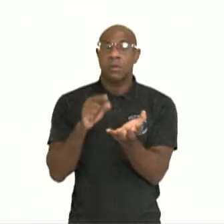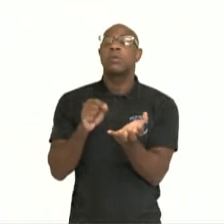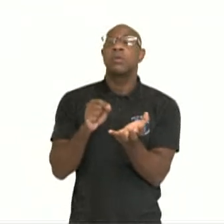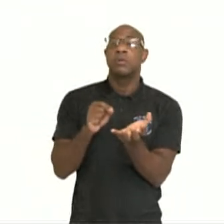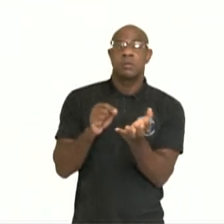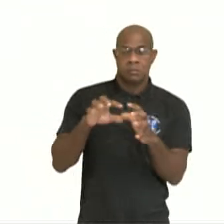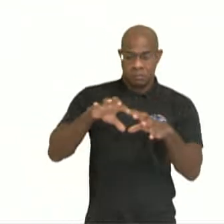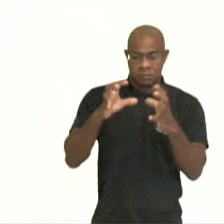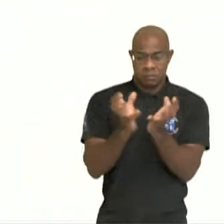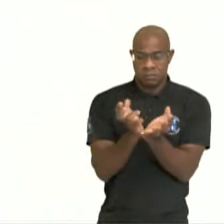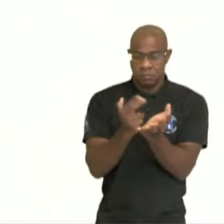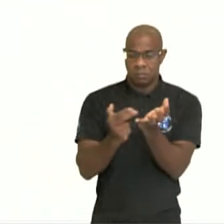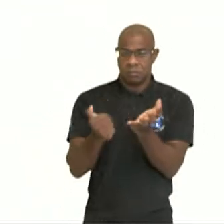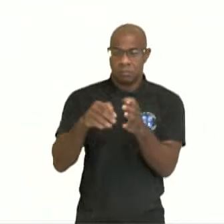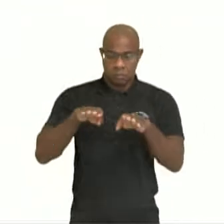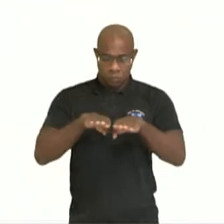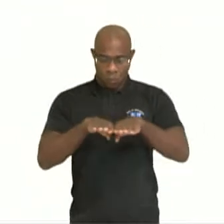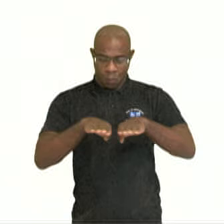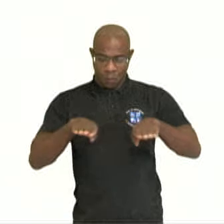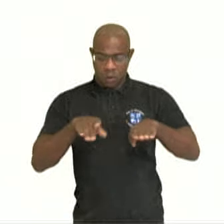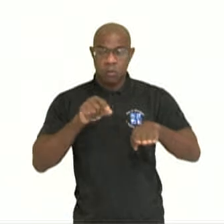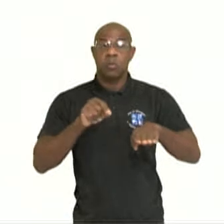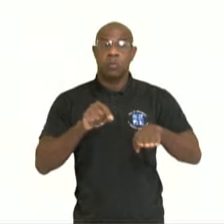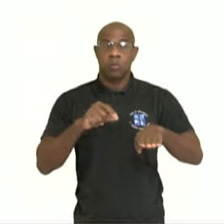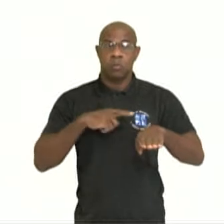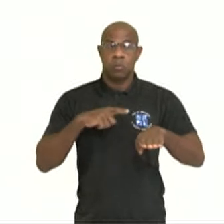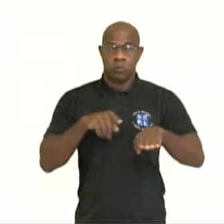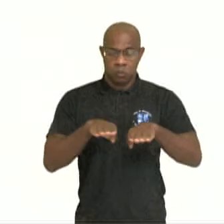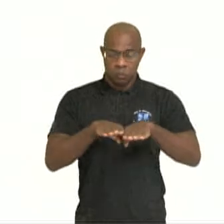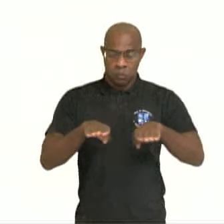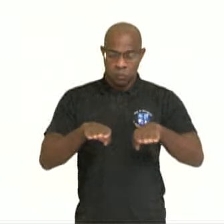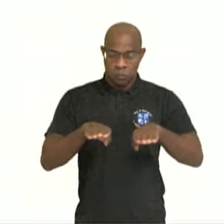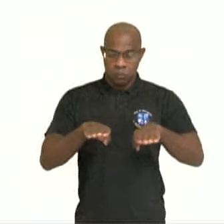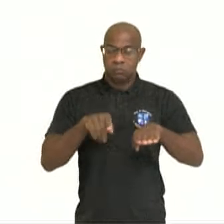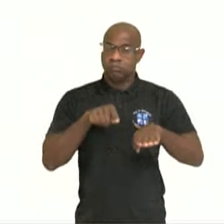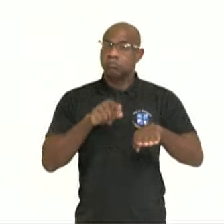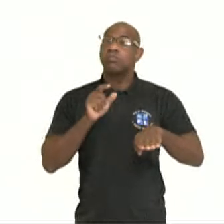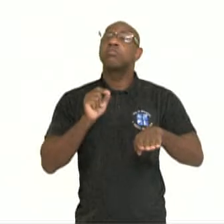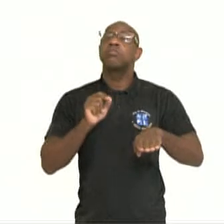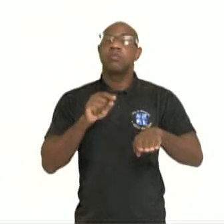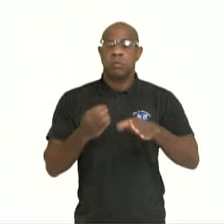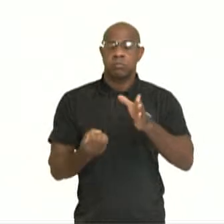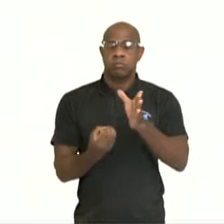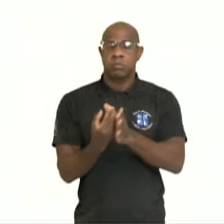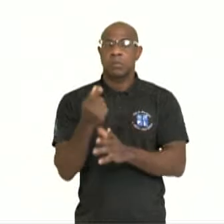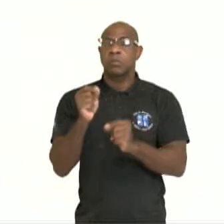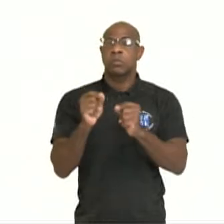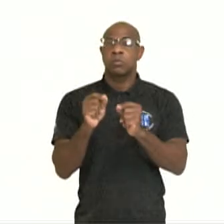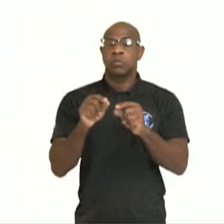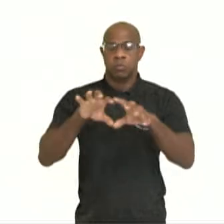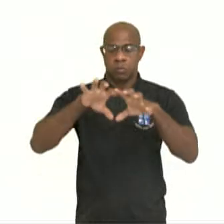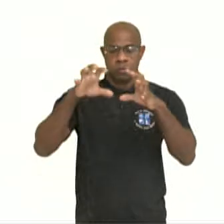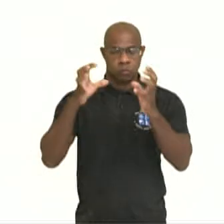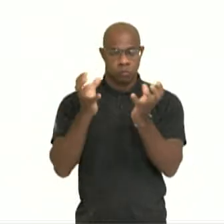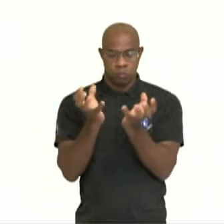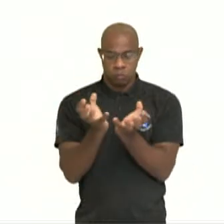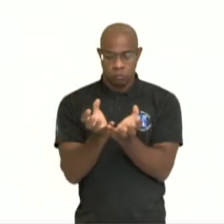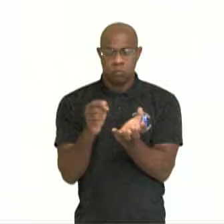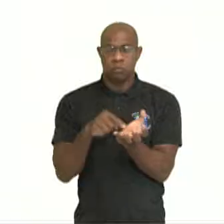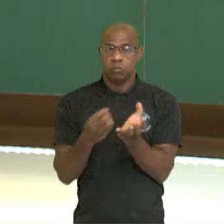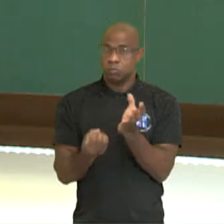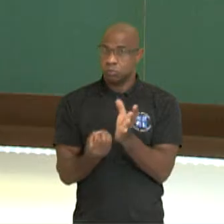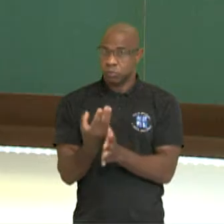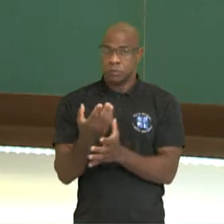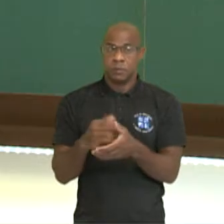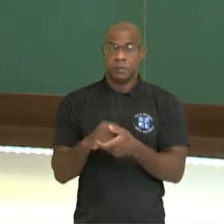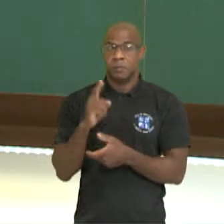partir de uma figura plana, girando através de um eixo, ele vai formar exatamente a figura. No nosso